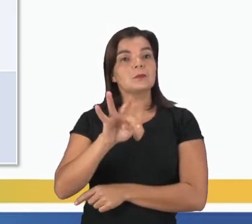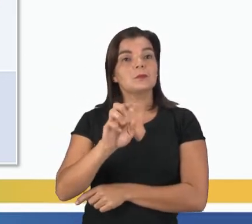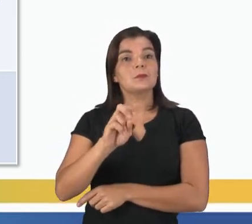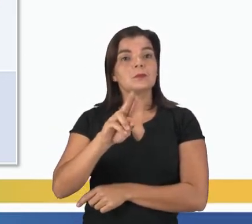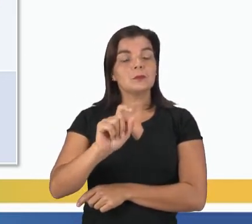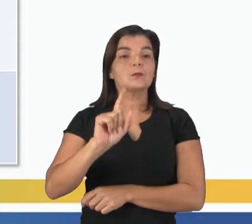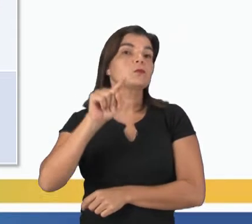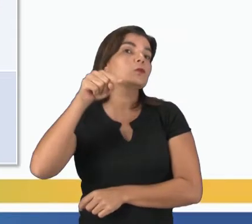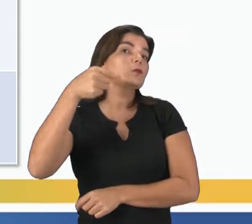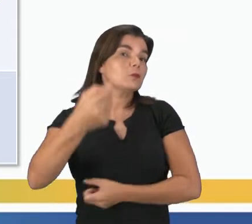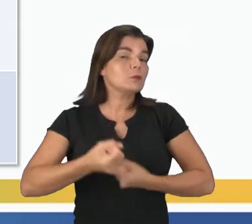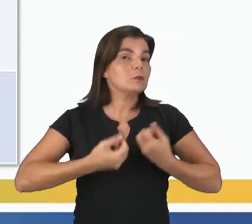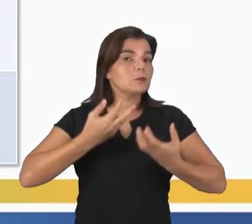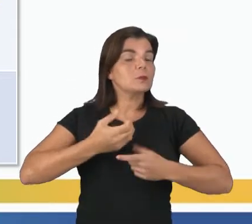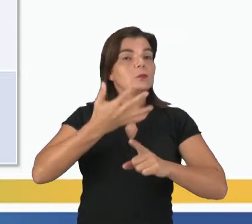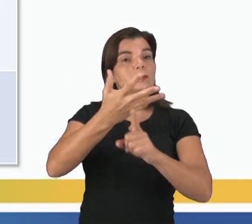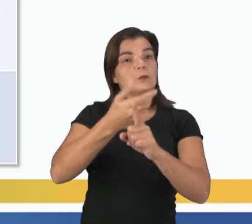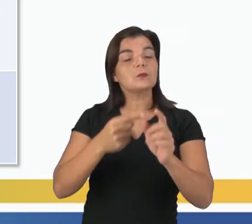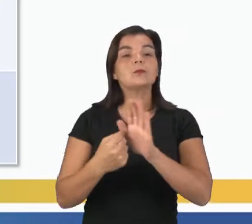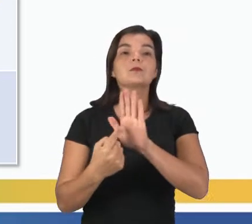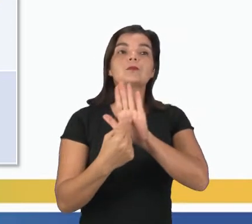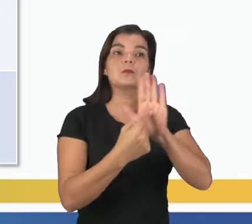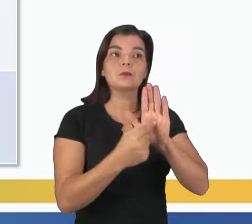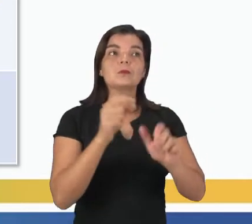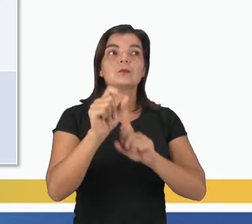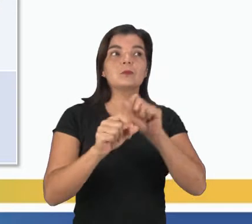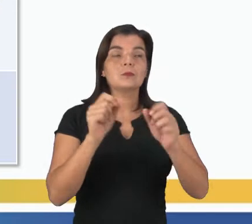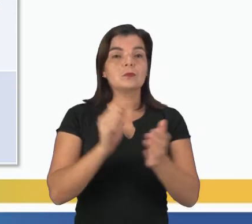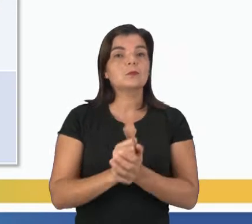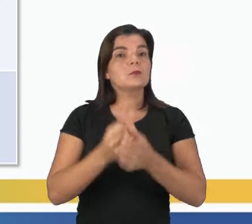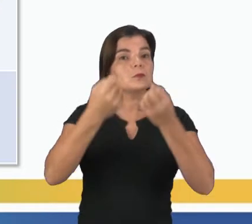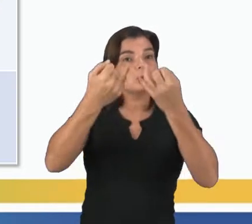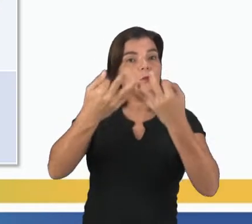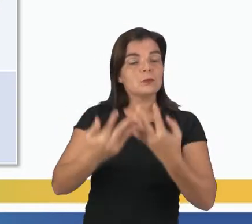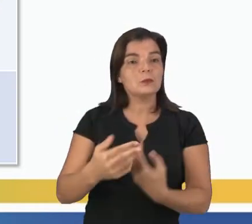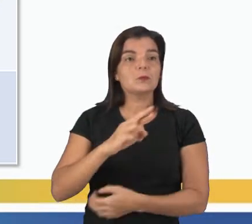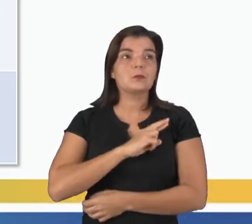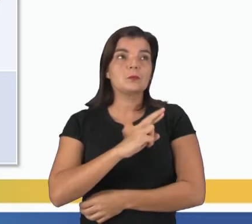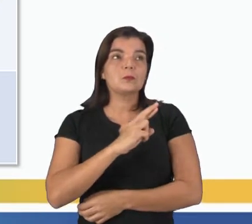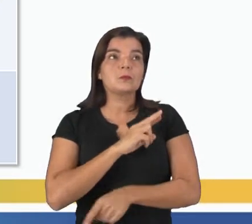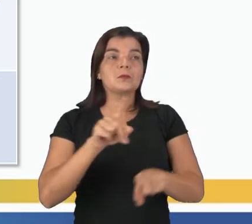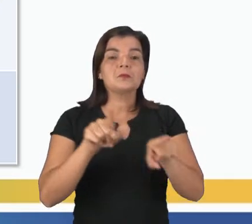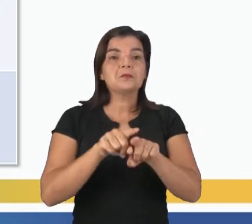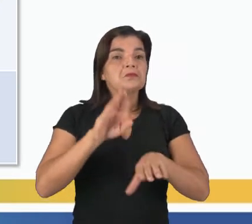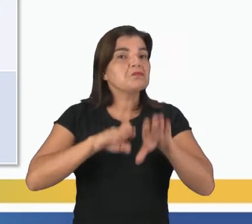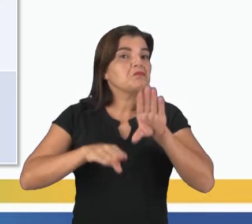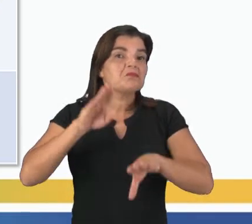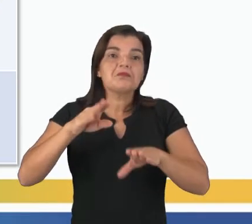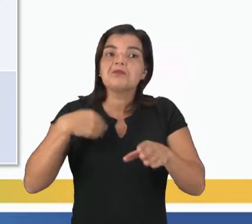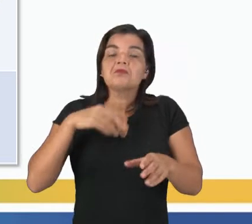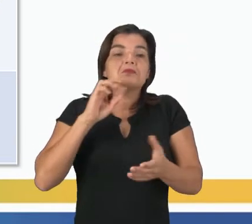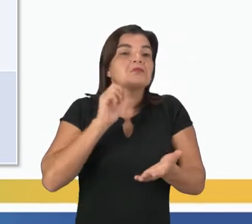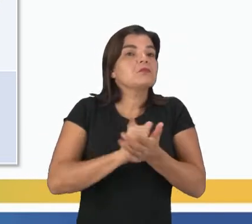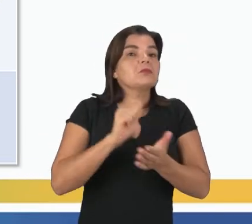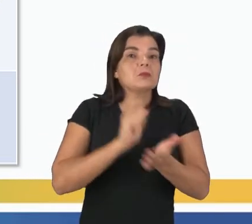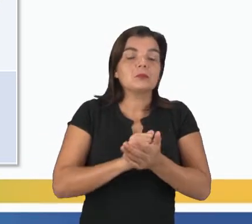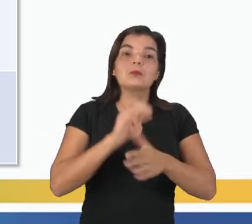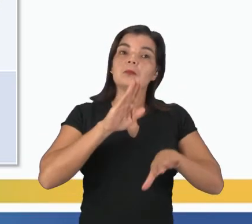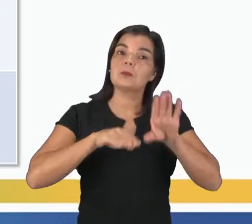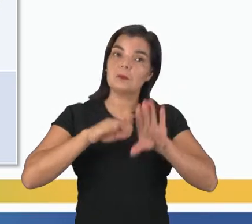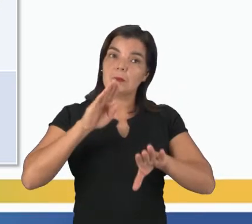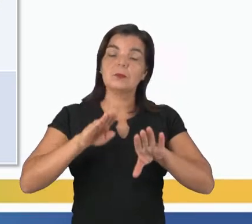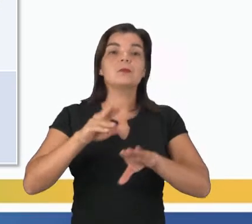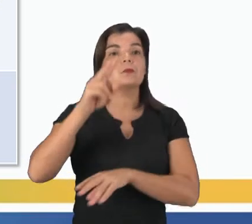expressões artísticas, simbolizam e representam conceitos religiosos que não dependem da escrita. Muitas